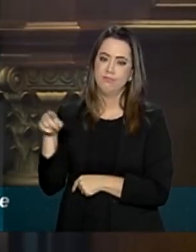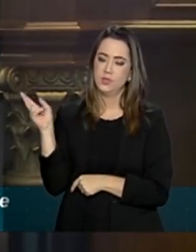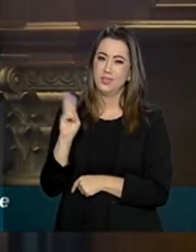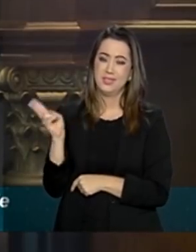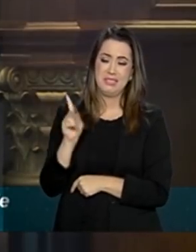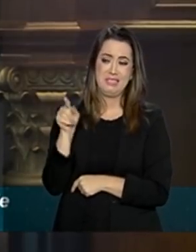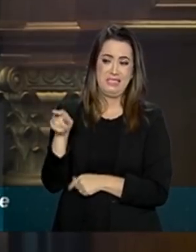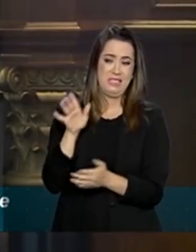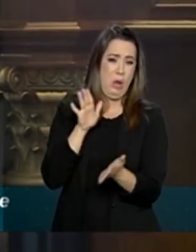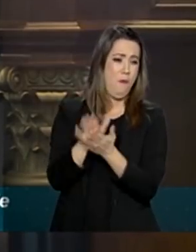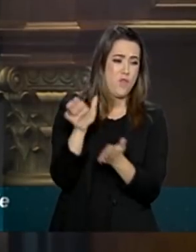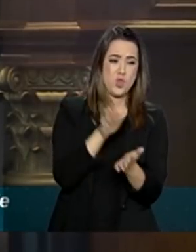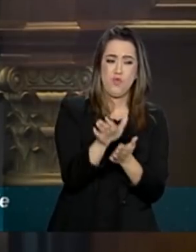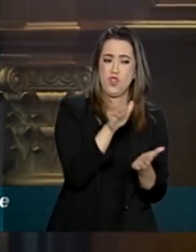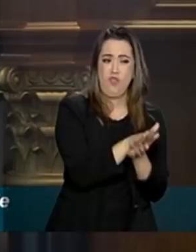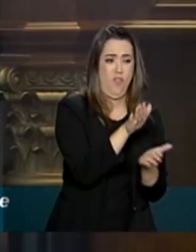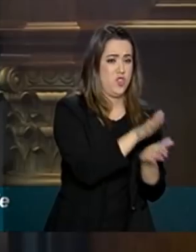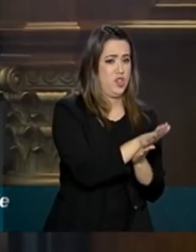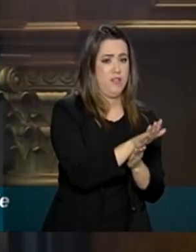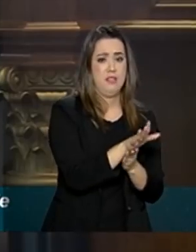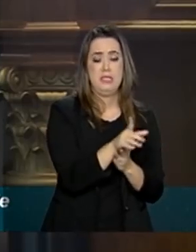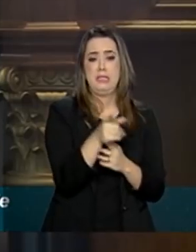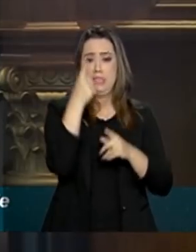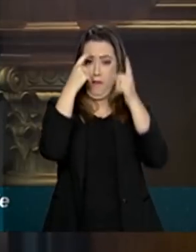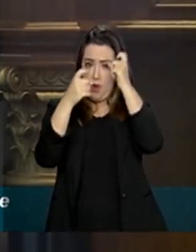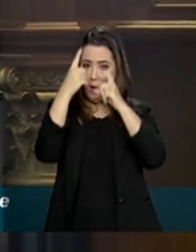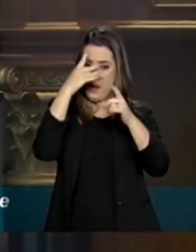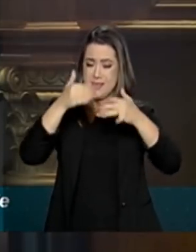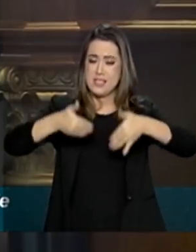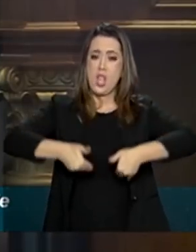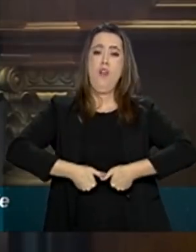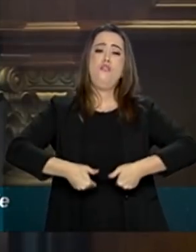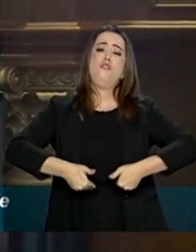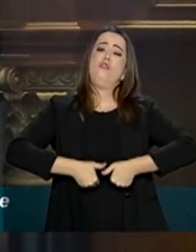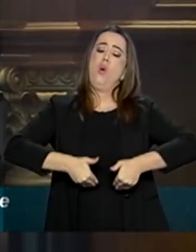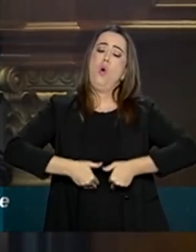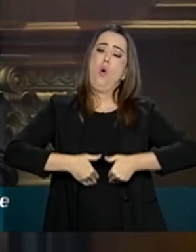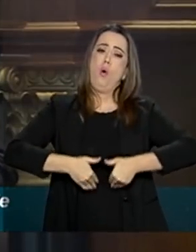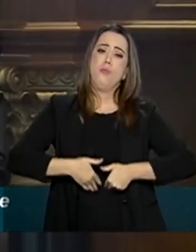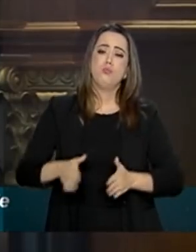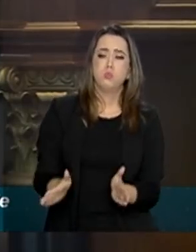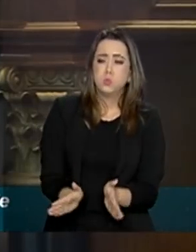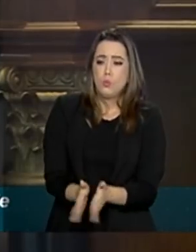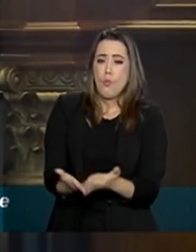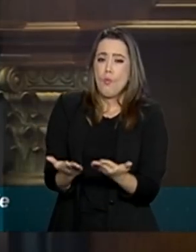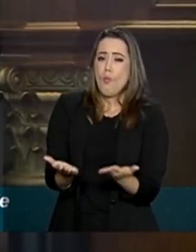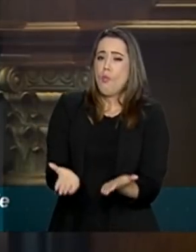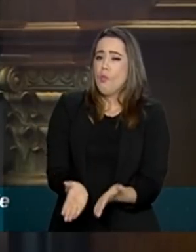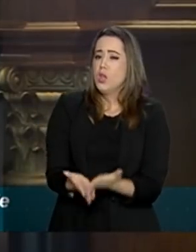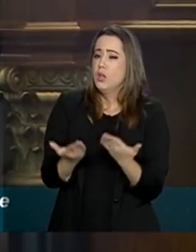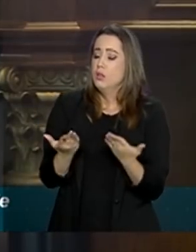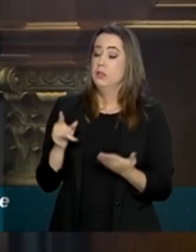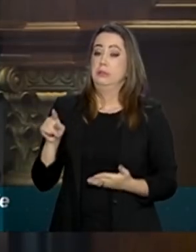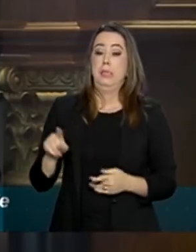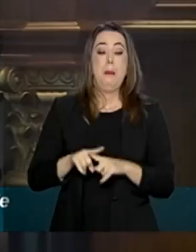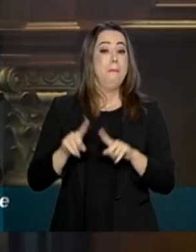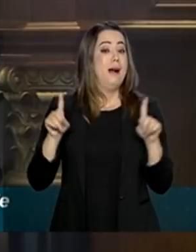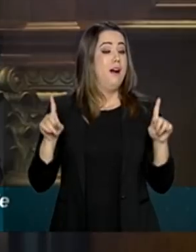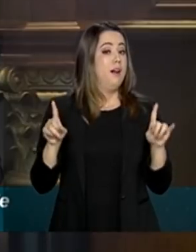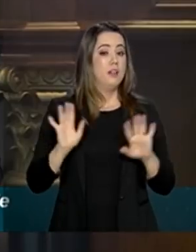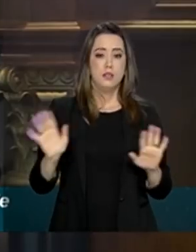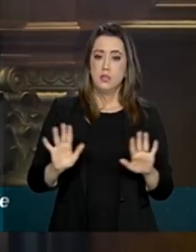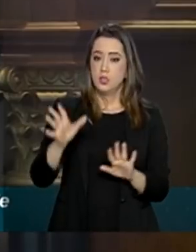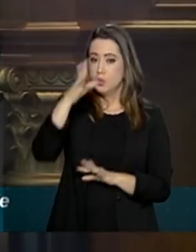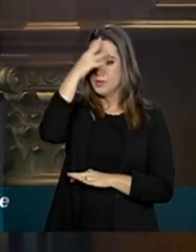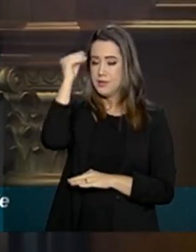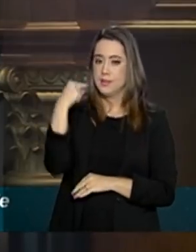Está fugindo da violência, da fome e da miséria. Mas não se esqueçam da